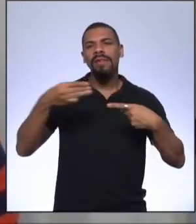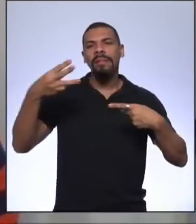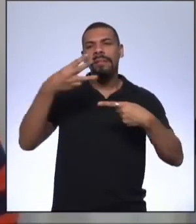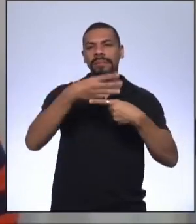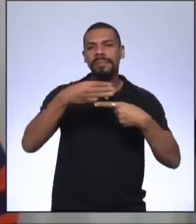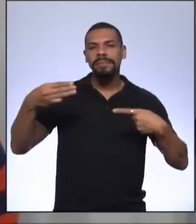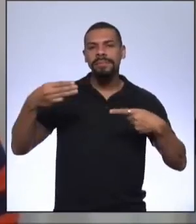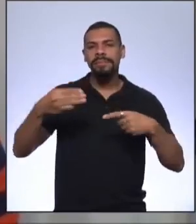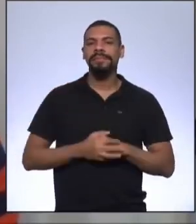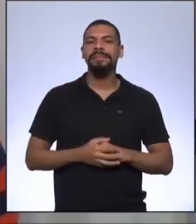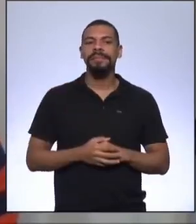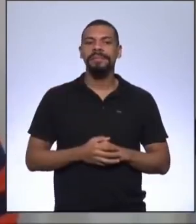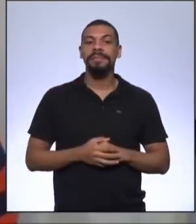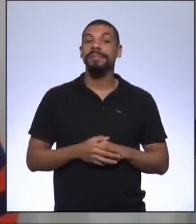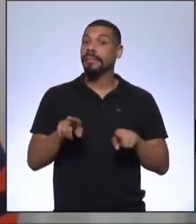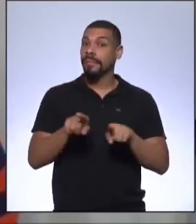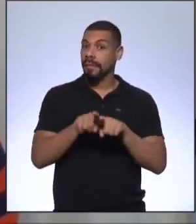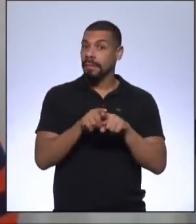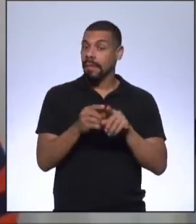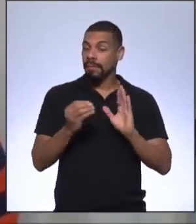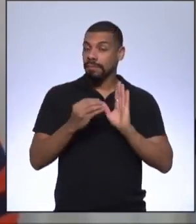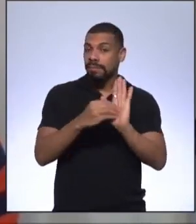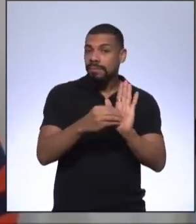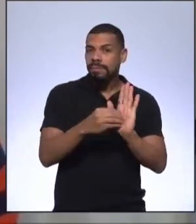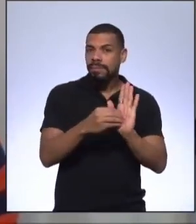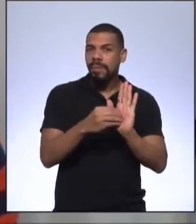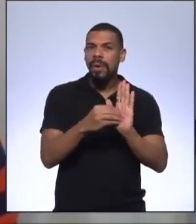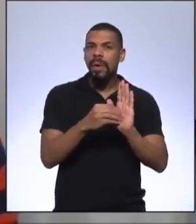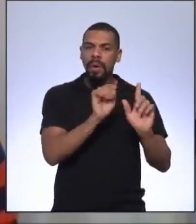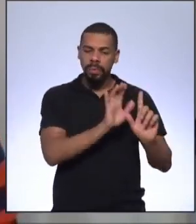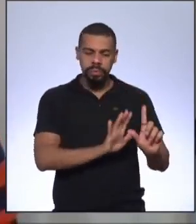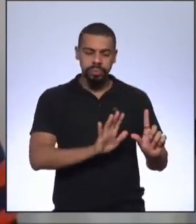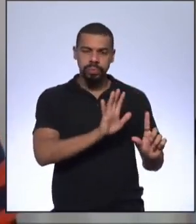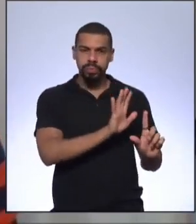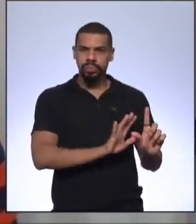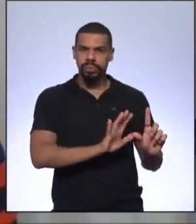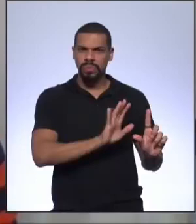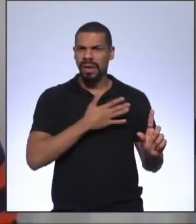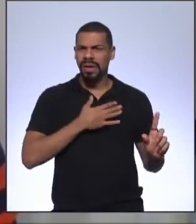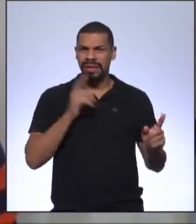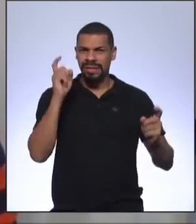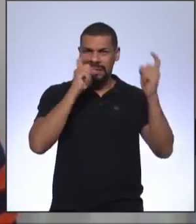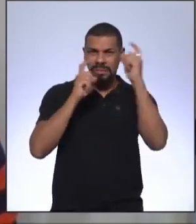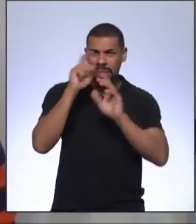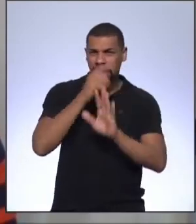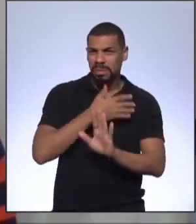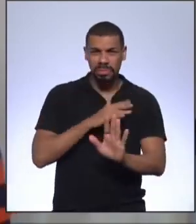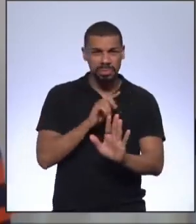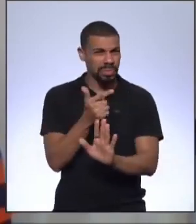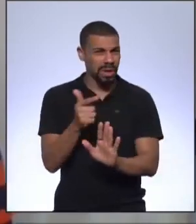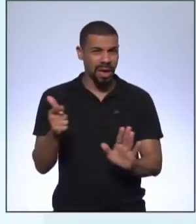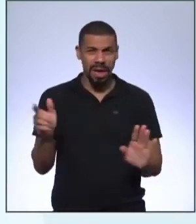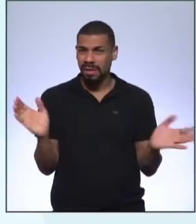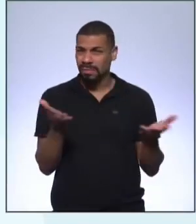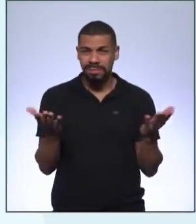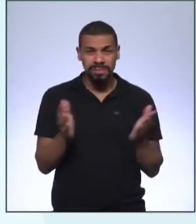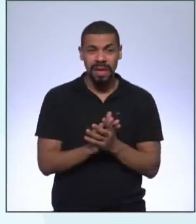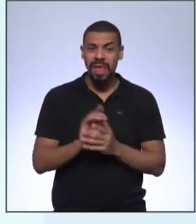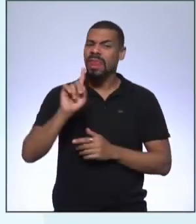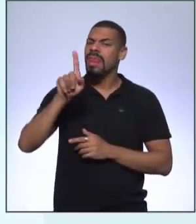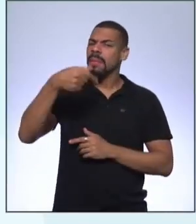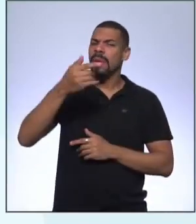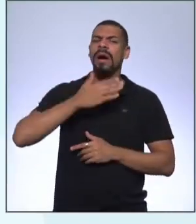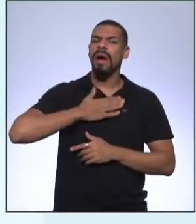tem o código para vocês, o QR Code. Não fique preocupado que se você não tiver agora, pega